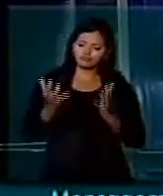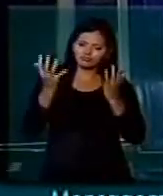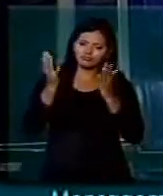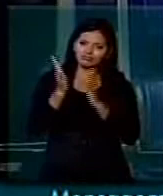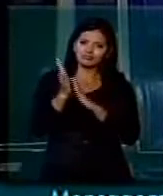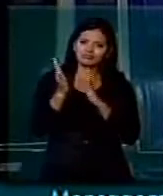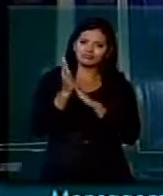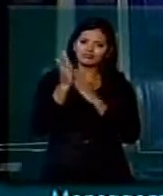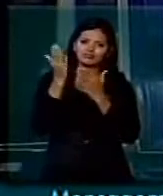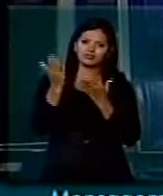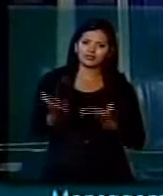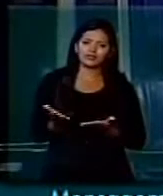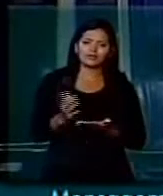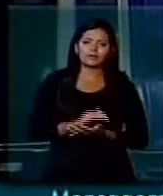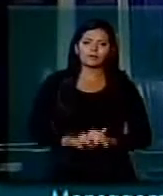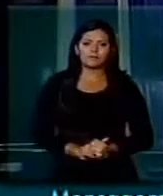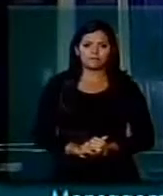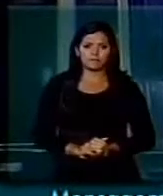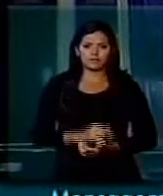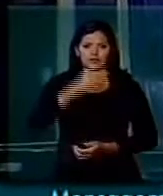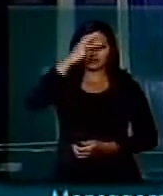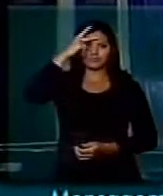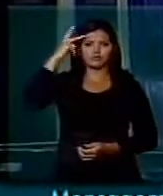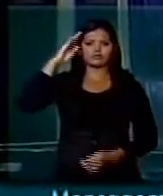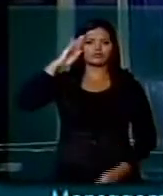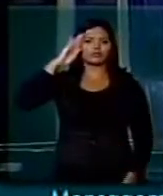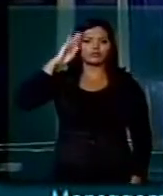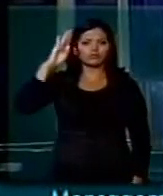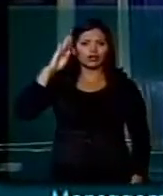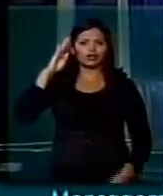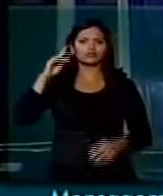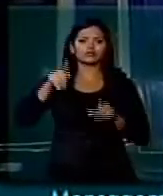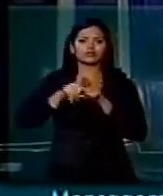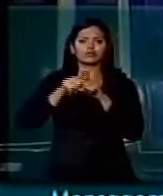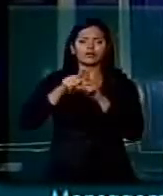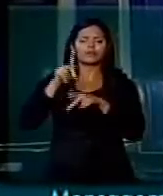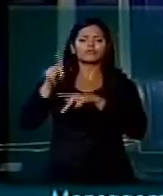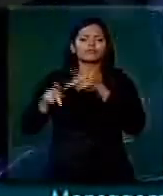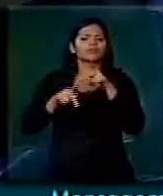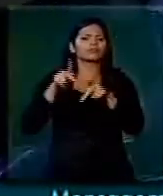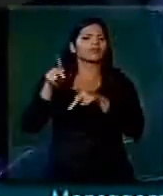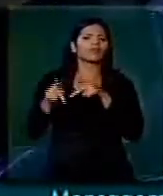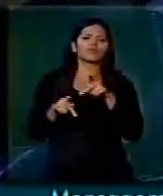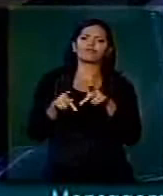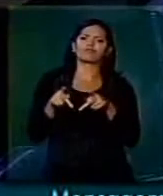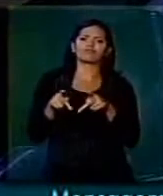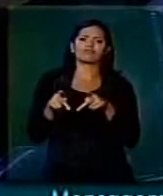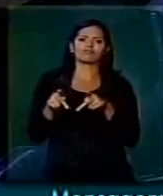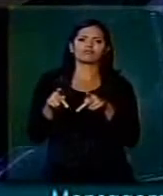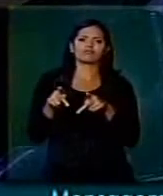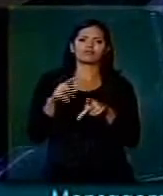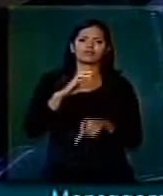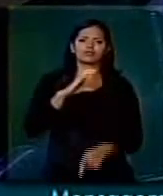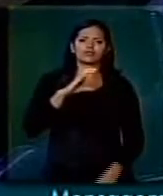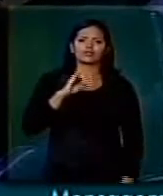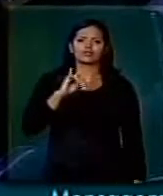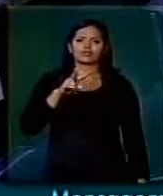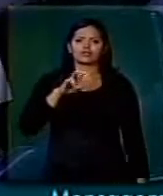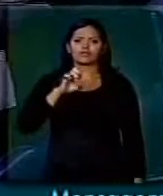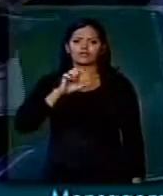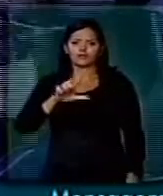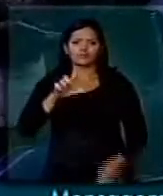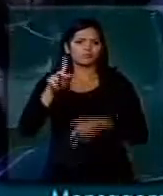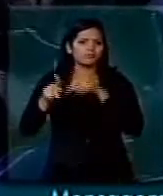sinceras homenagens aos militares, aos civis, que também, que infelizmente